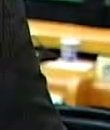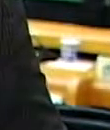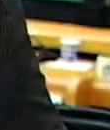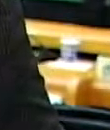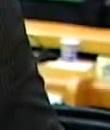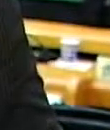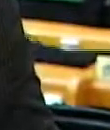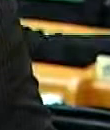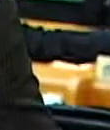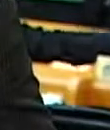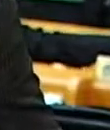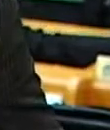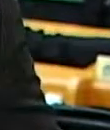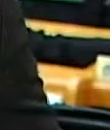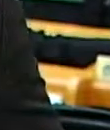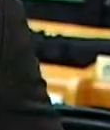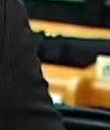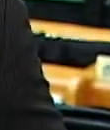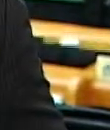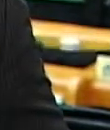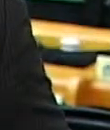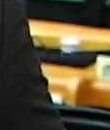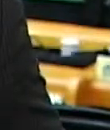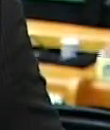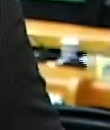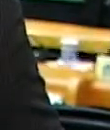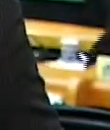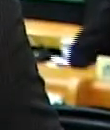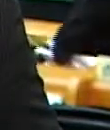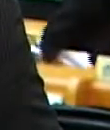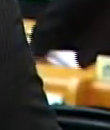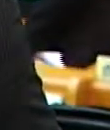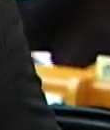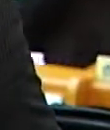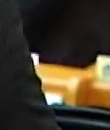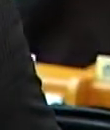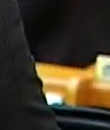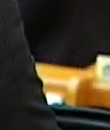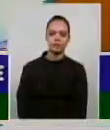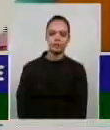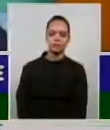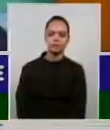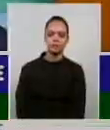Estamos de volta com o resumo da sexta sessão ordinária, que aconteceu no dia 12 de maio.